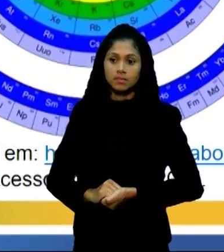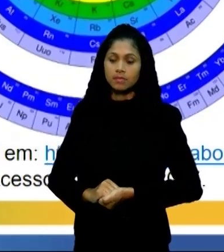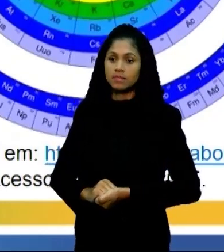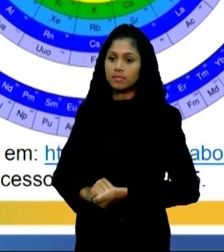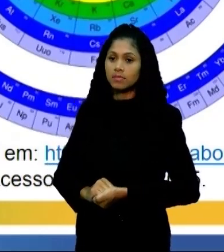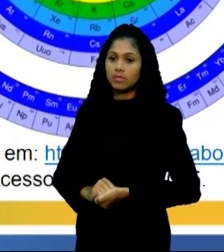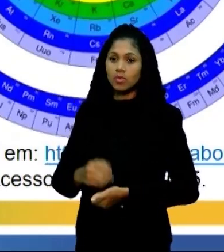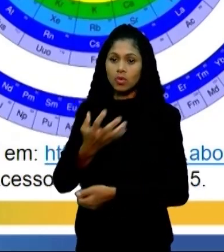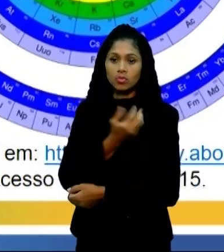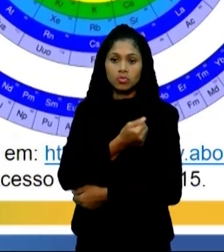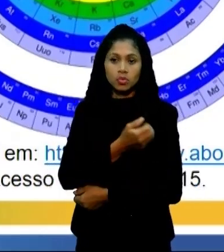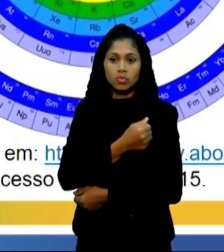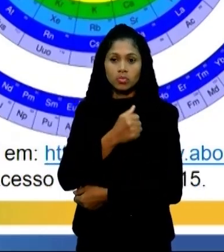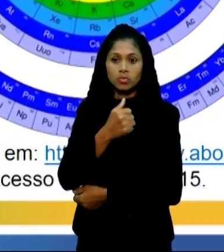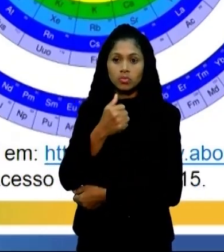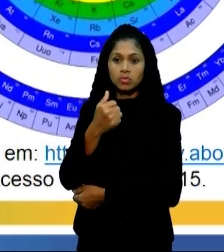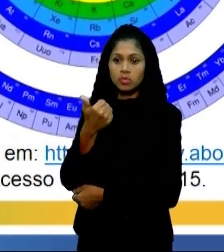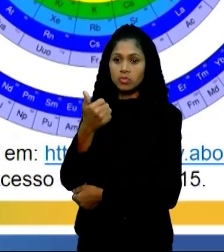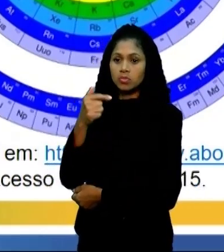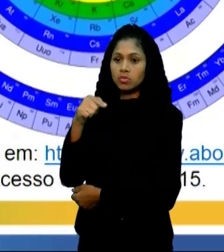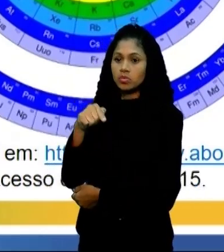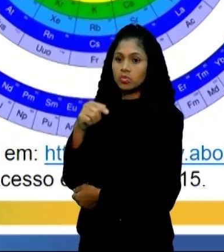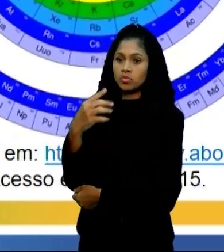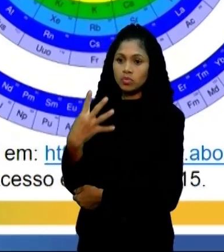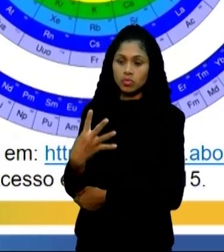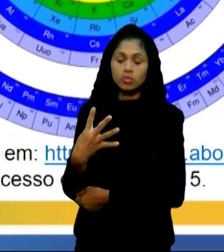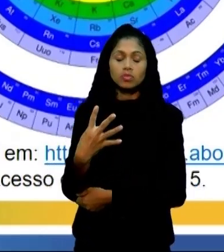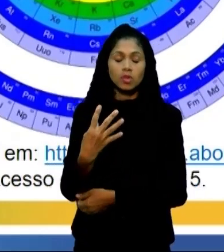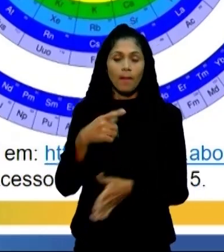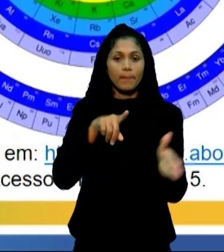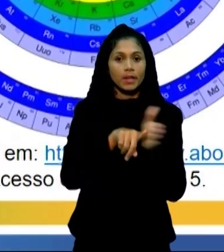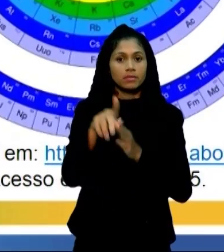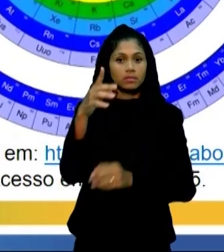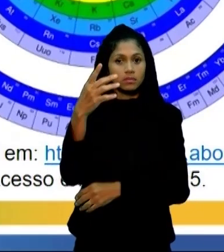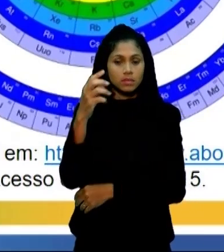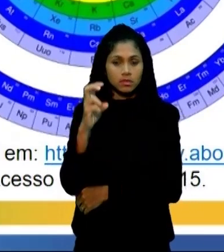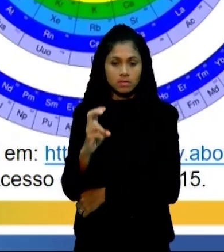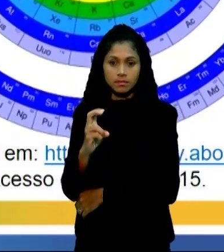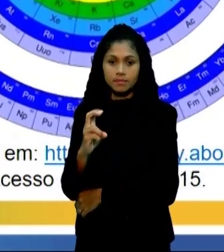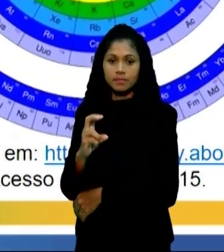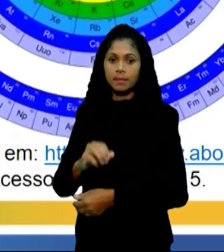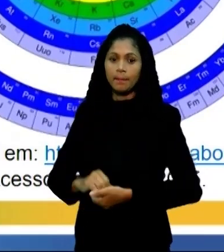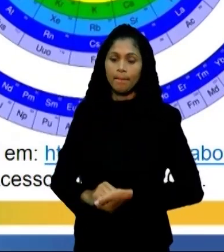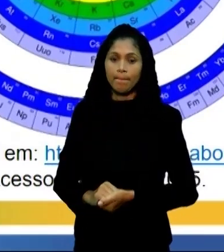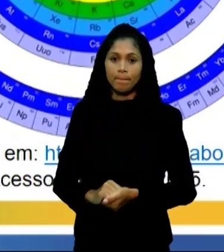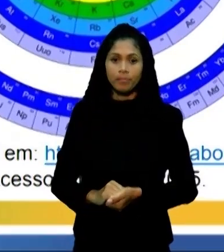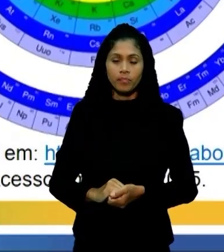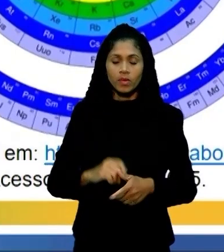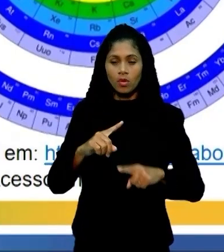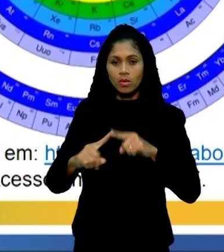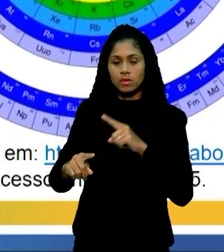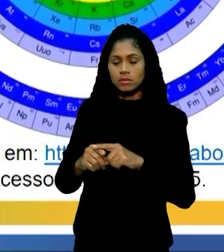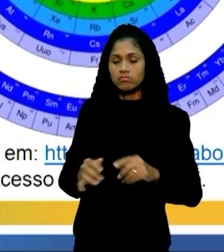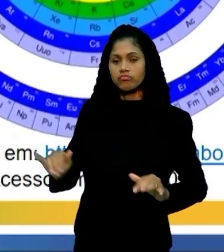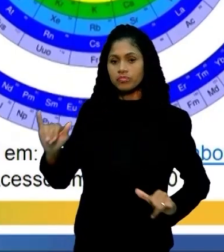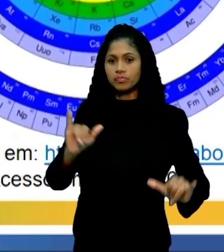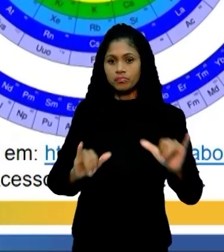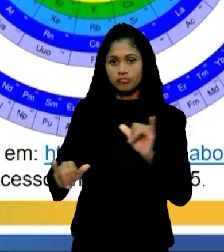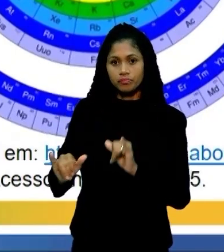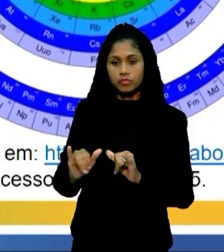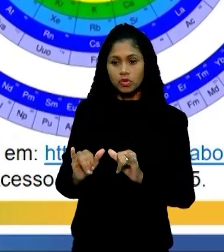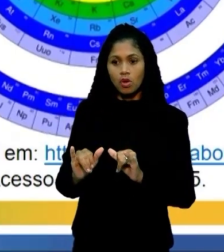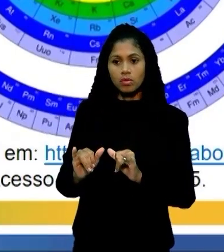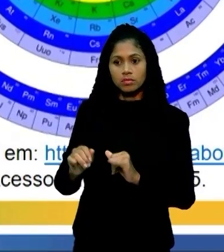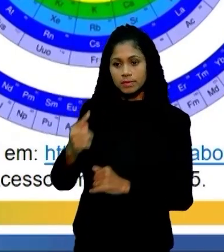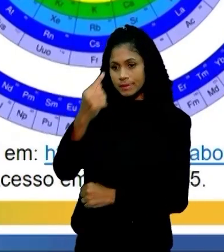unidade 1, página 174 e a questão número 5. Os elementos químicos listados ao lado